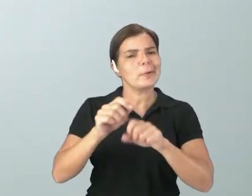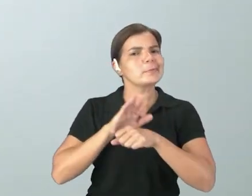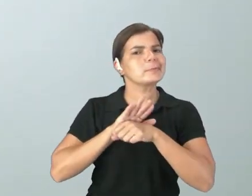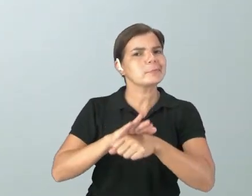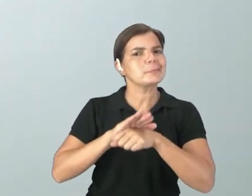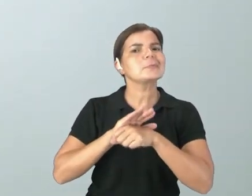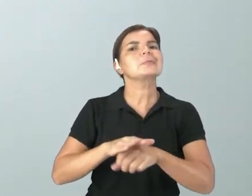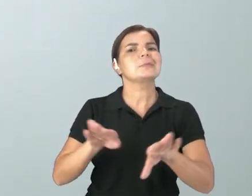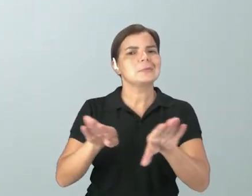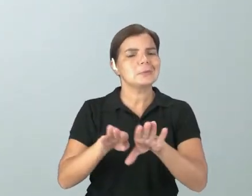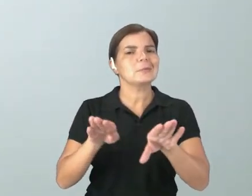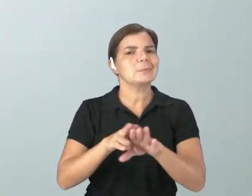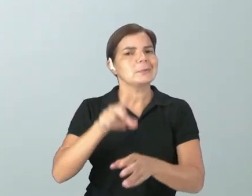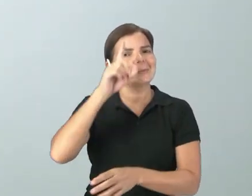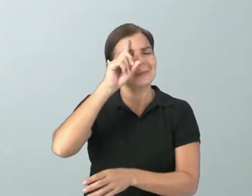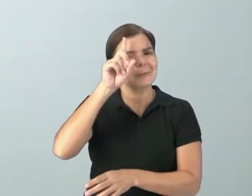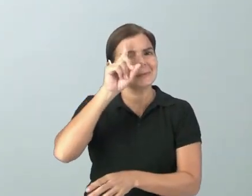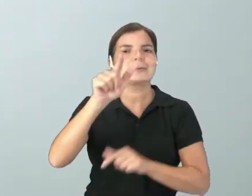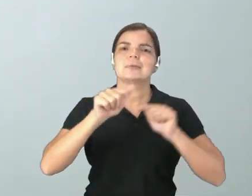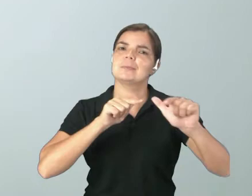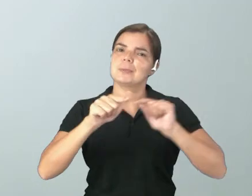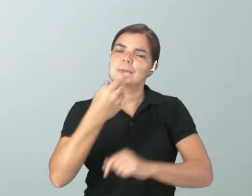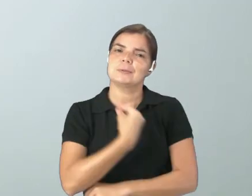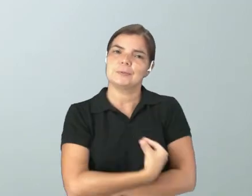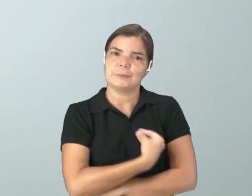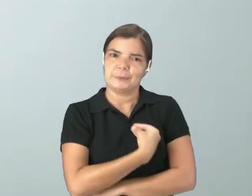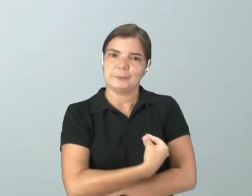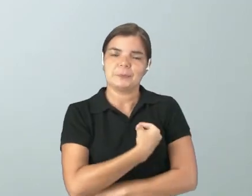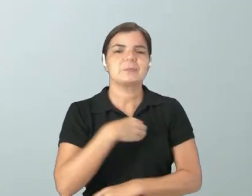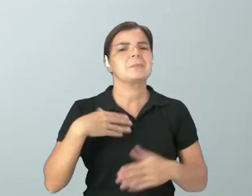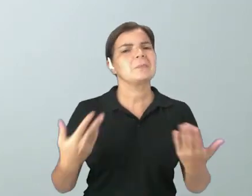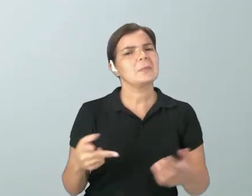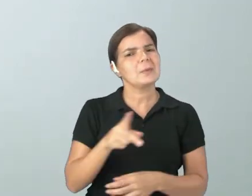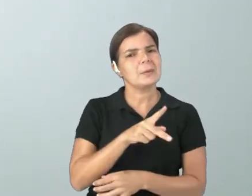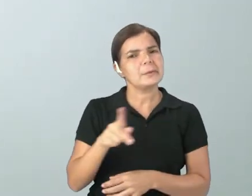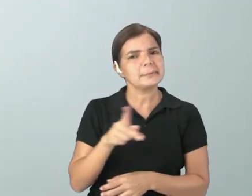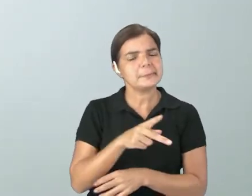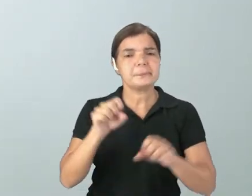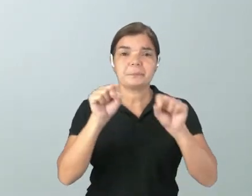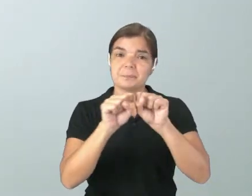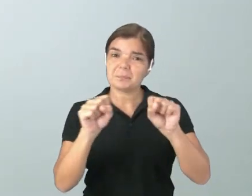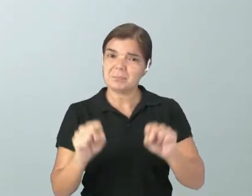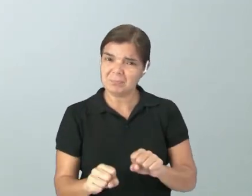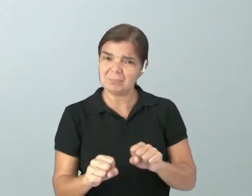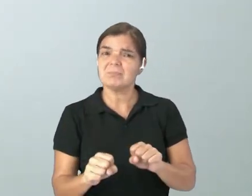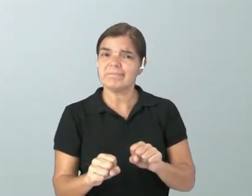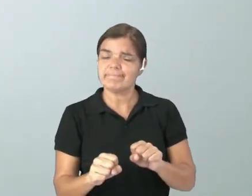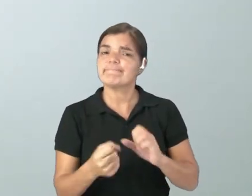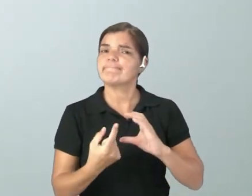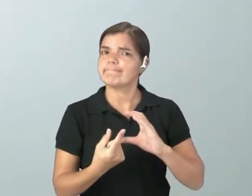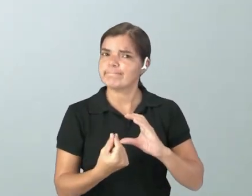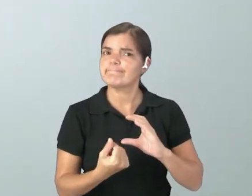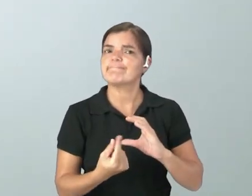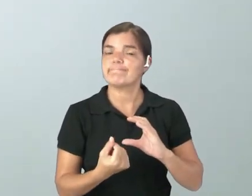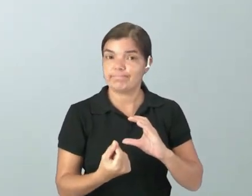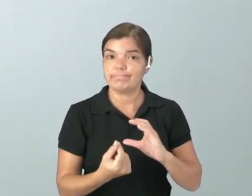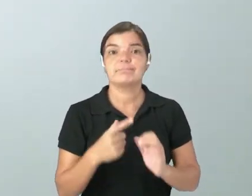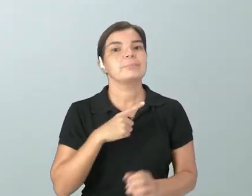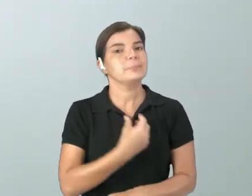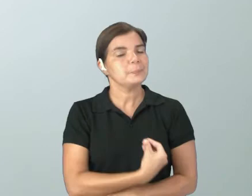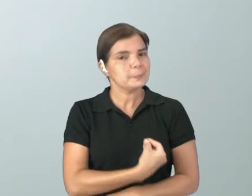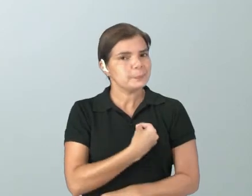são realizados diariamente, não é? Mas aí, professora, nesse sistema muito louco que é o capitalismo, que é o sistema que a gente